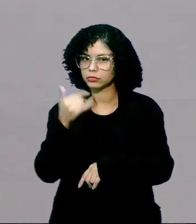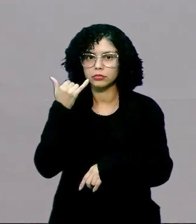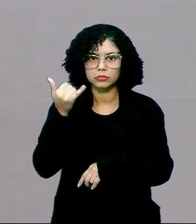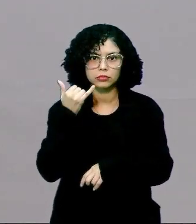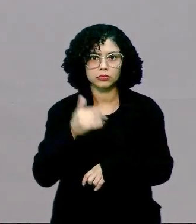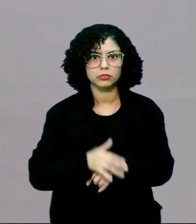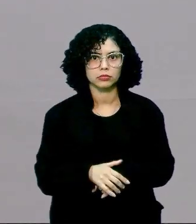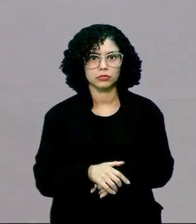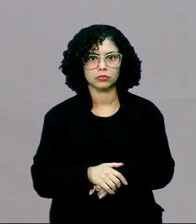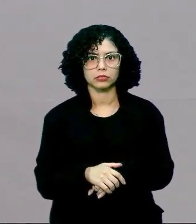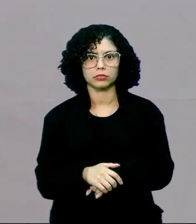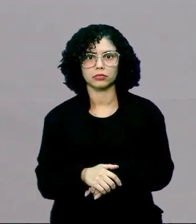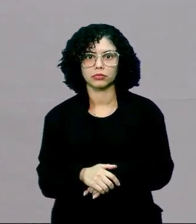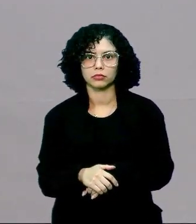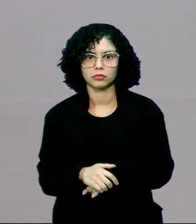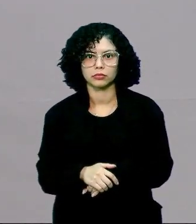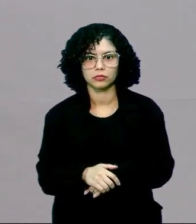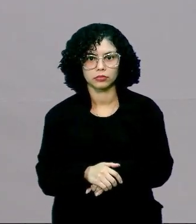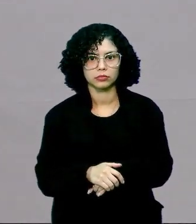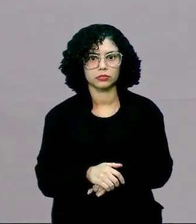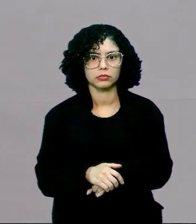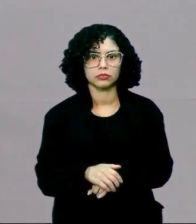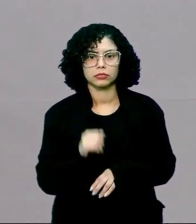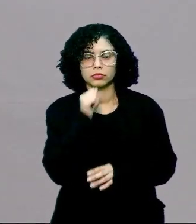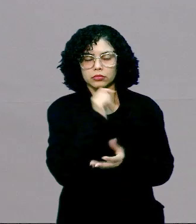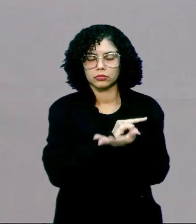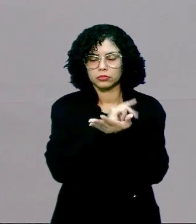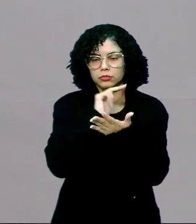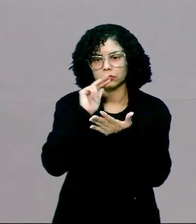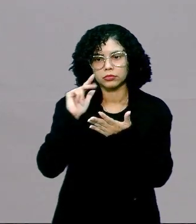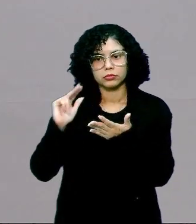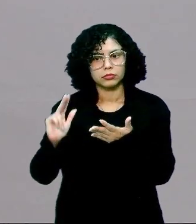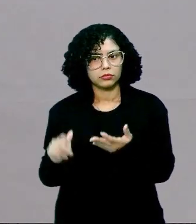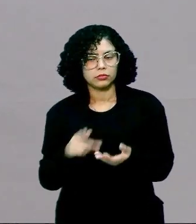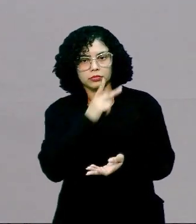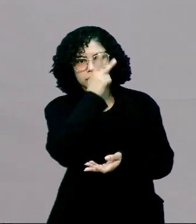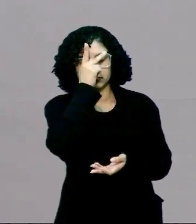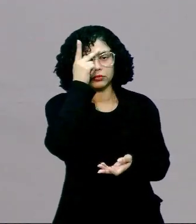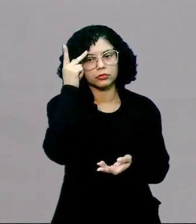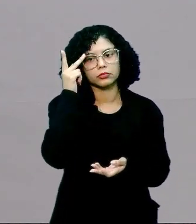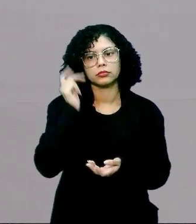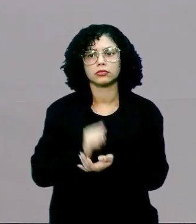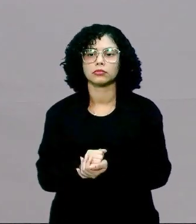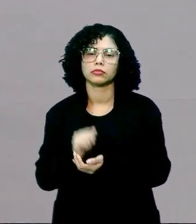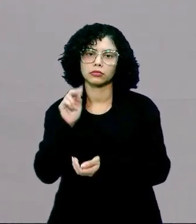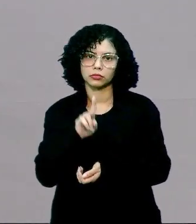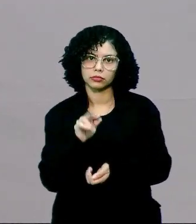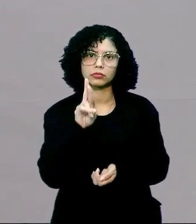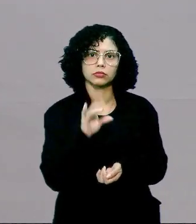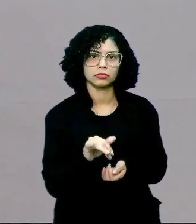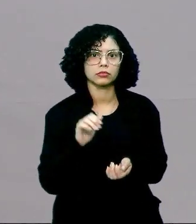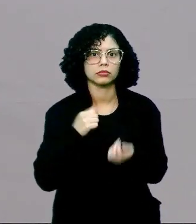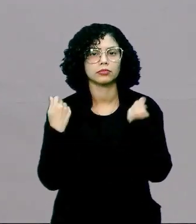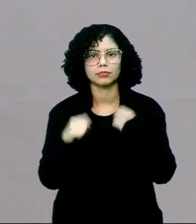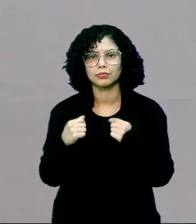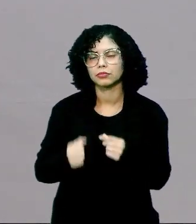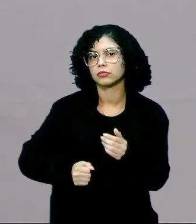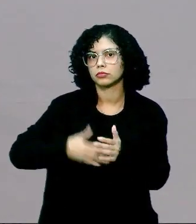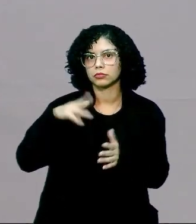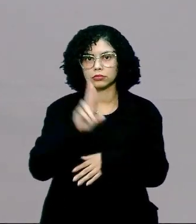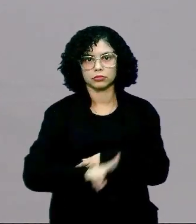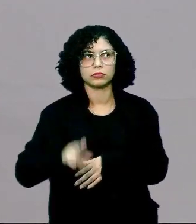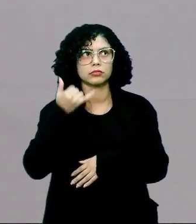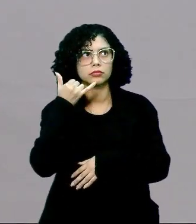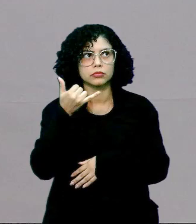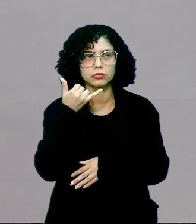de dispositivo, ok? Porque existem várias pessoas, vários usuários que realmente dependem muito desse tipo